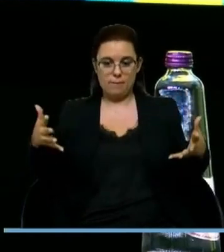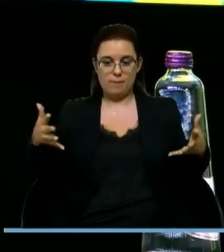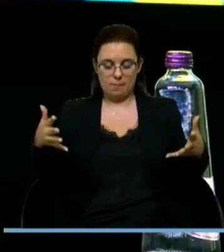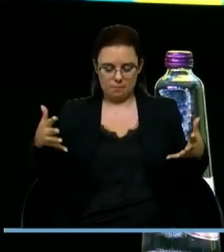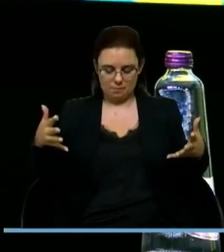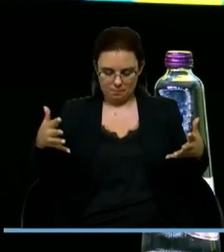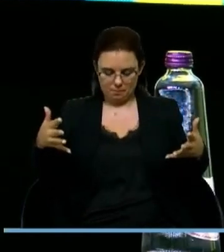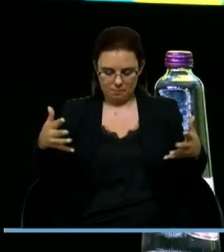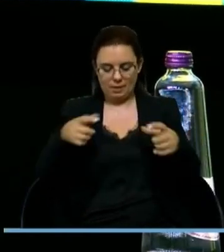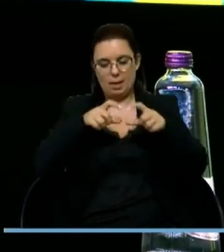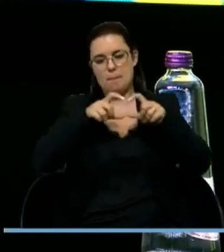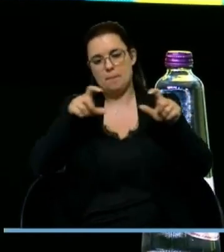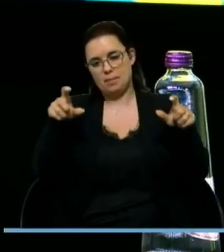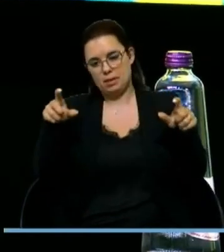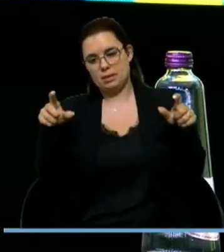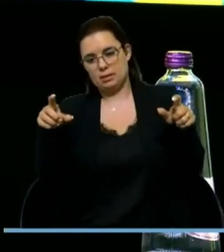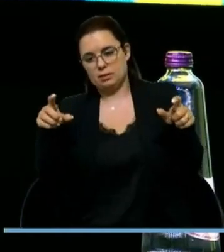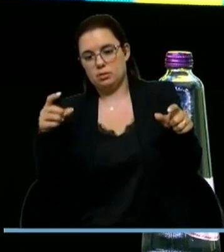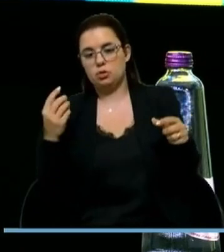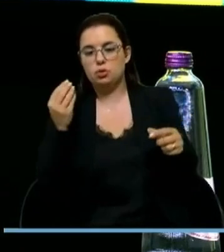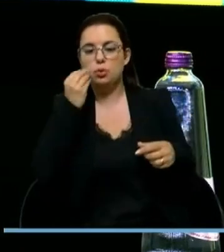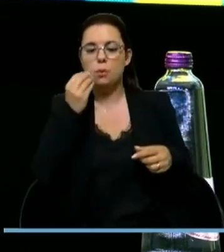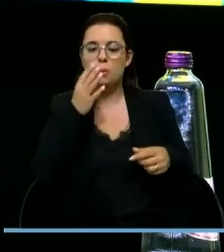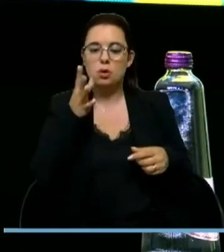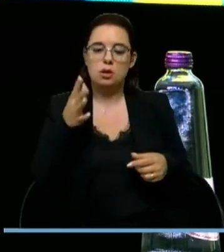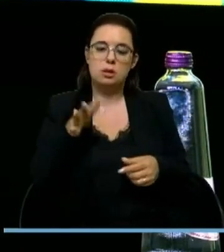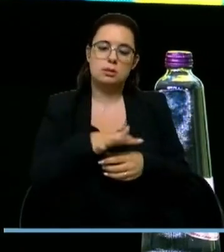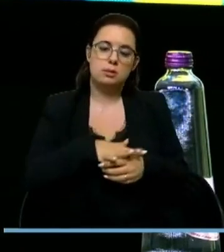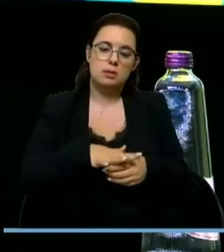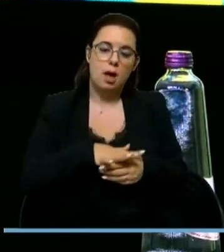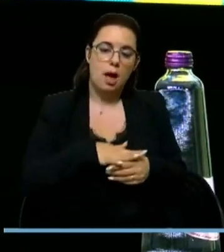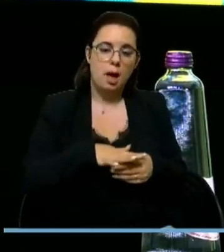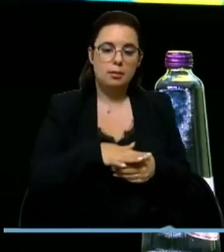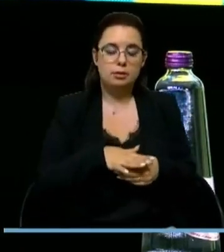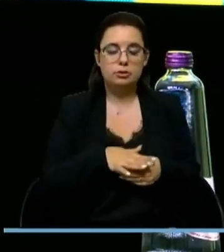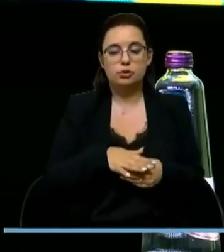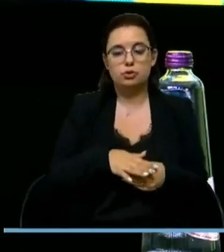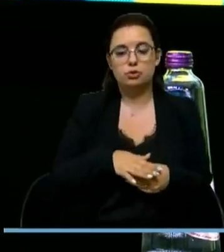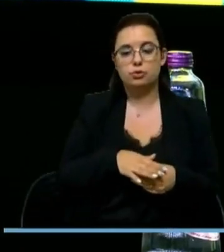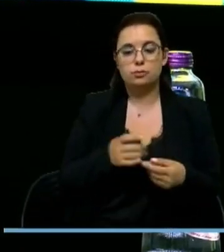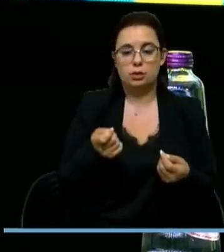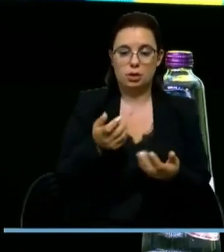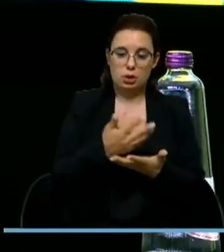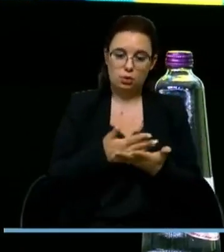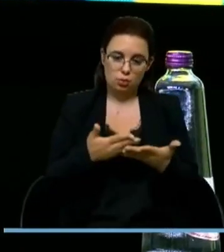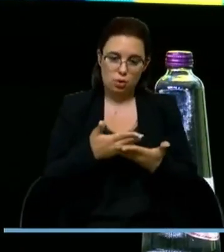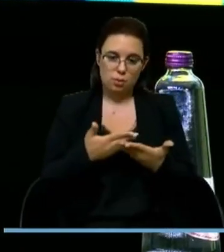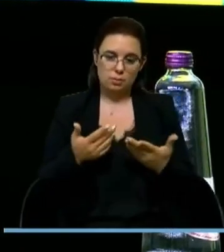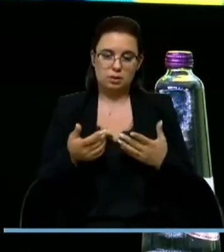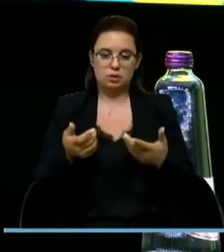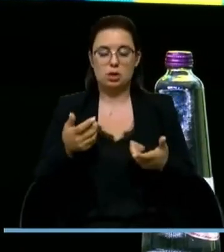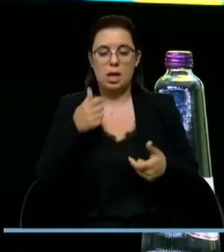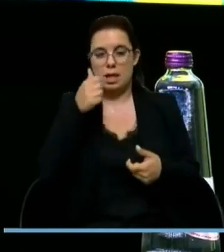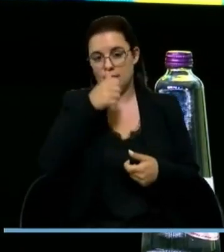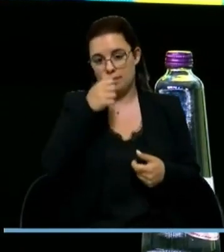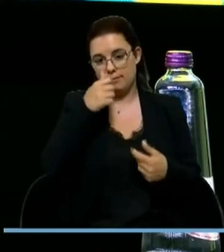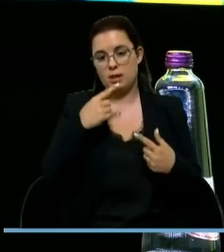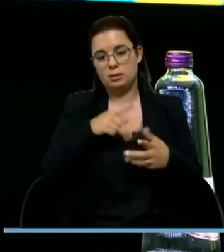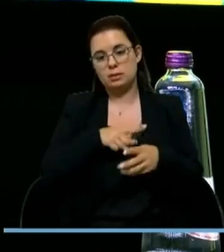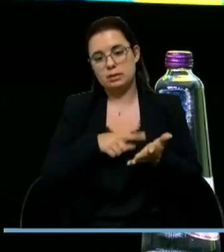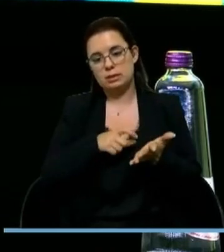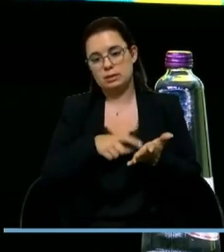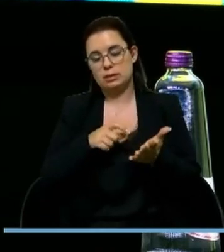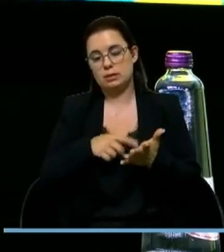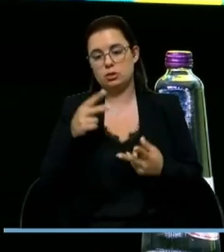de empresas, como disse, de setores que estão em setores económicos, setores de atividade, onde há necessidades